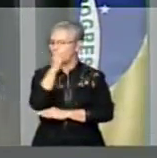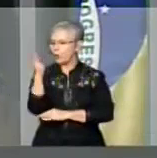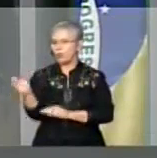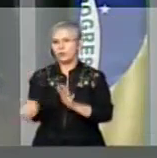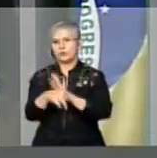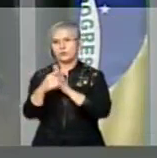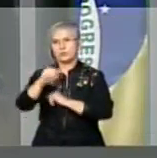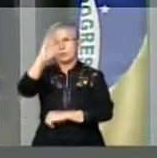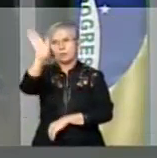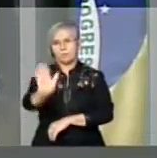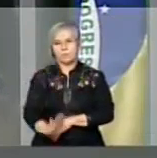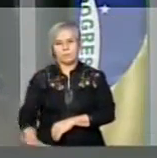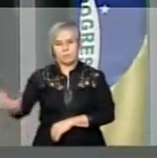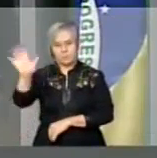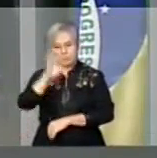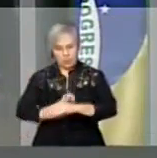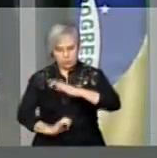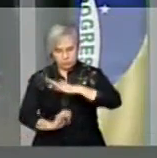veículos brasileiros.